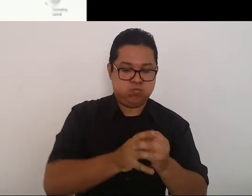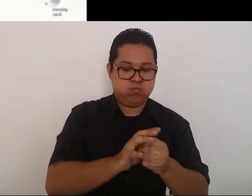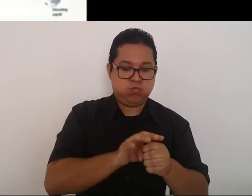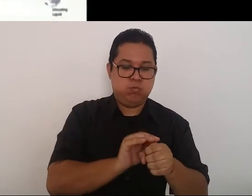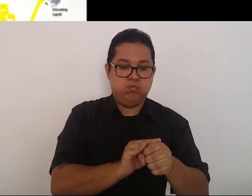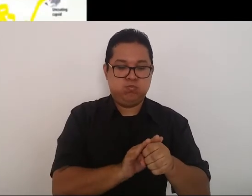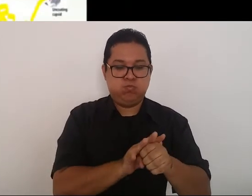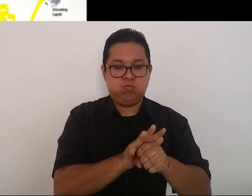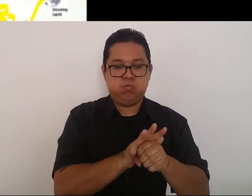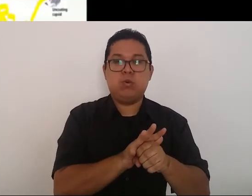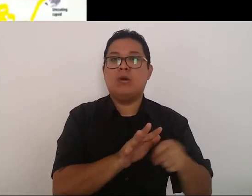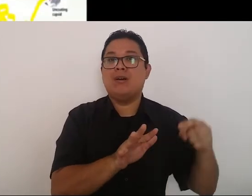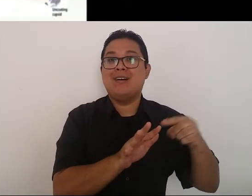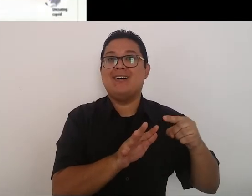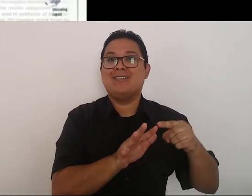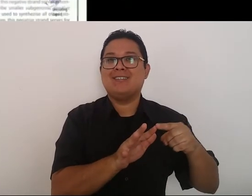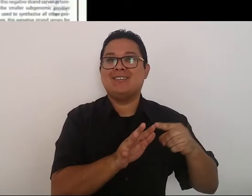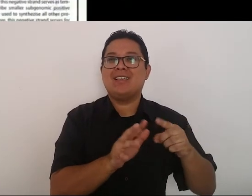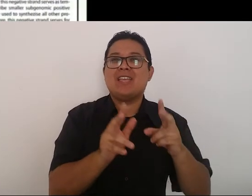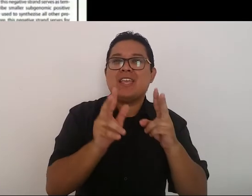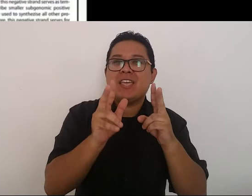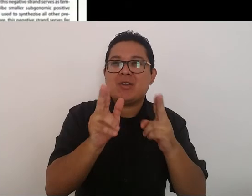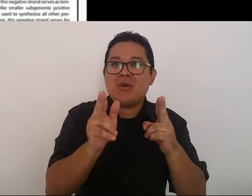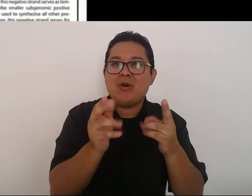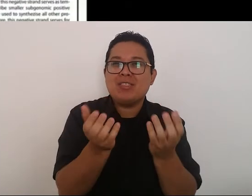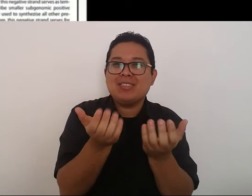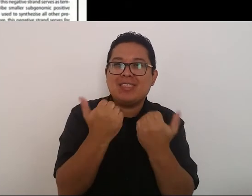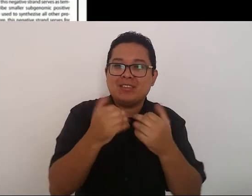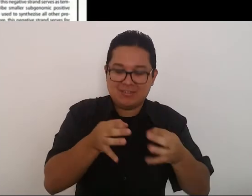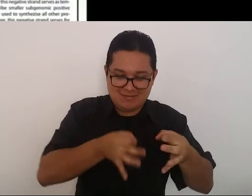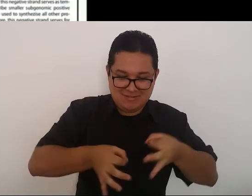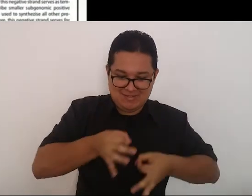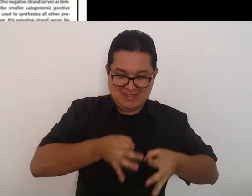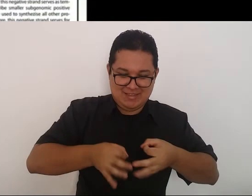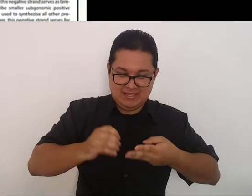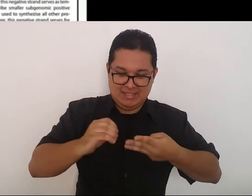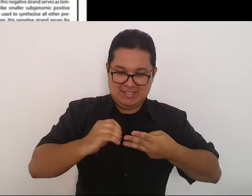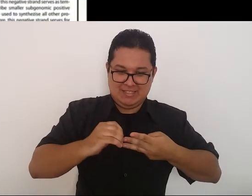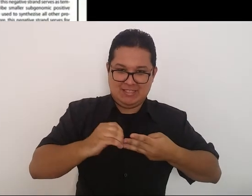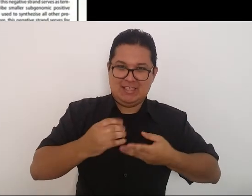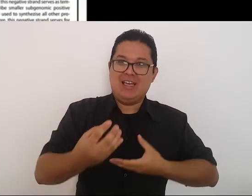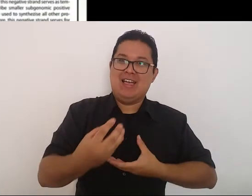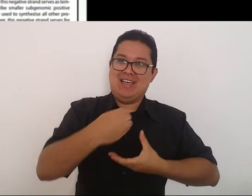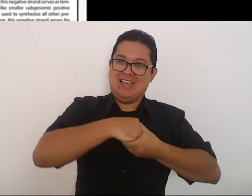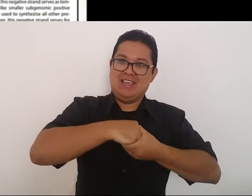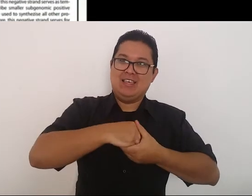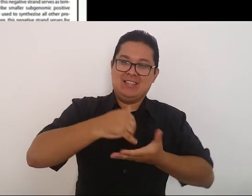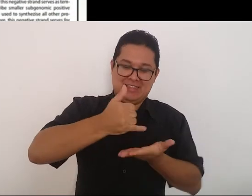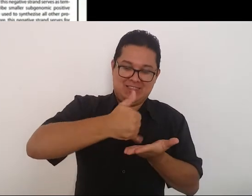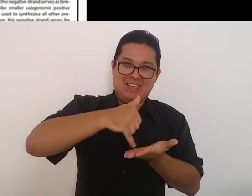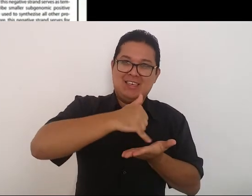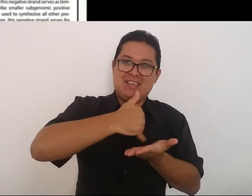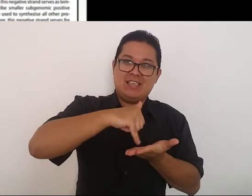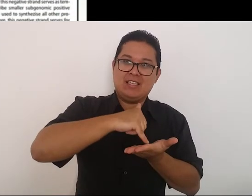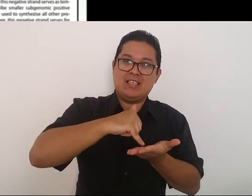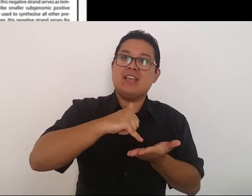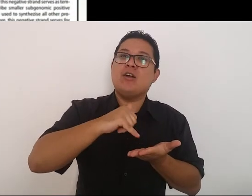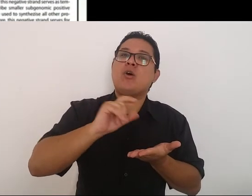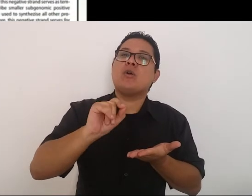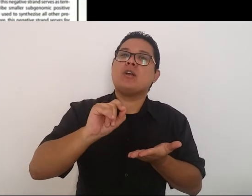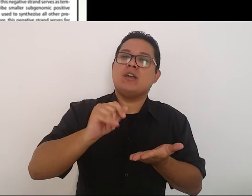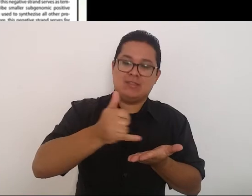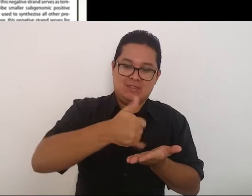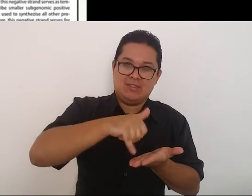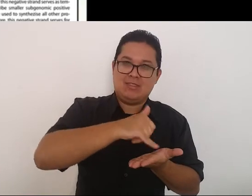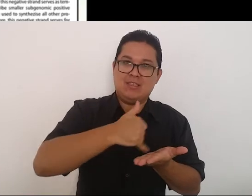o envoltório, o envelope, que é parecido com a nossa membrana celular, tá?